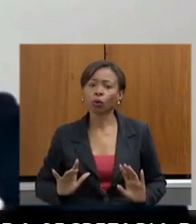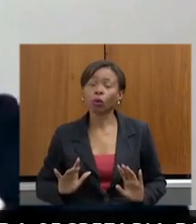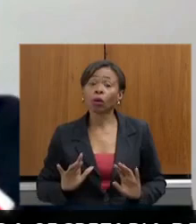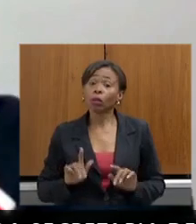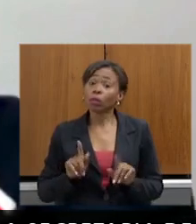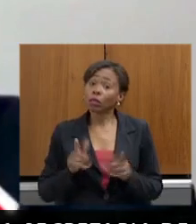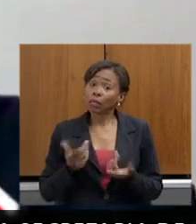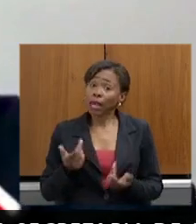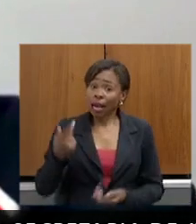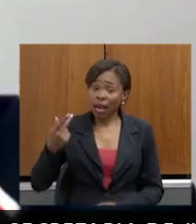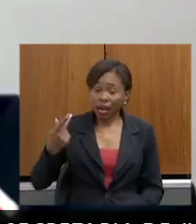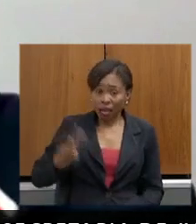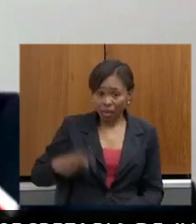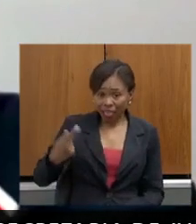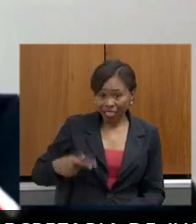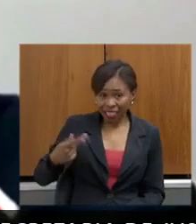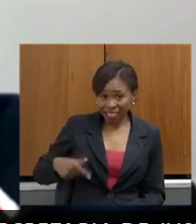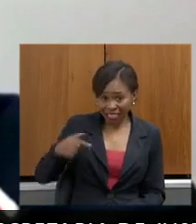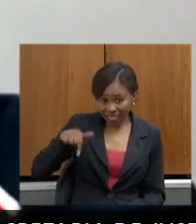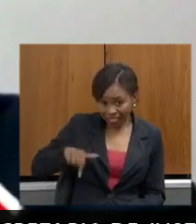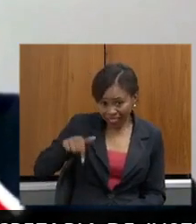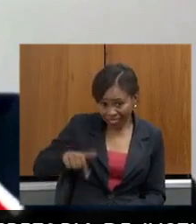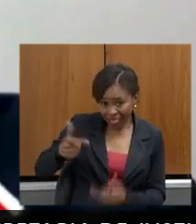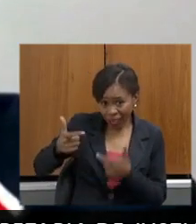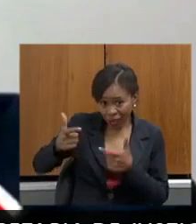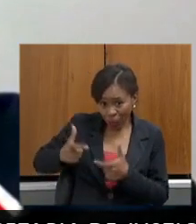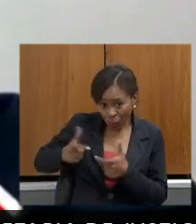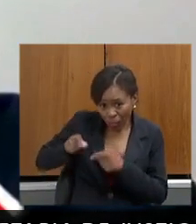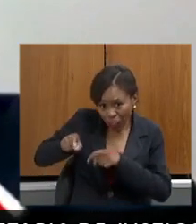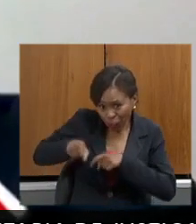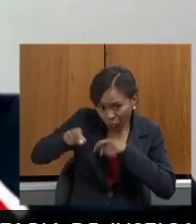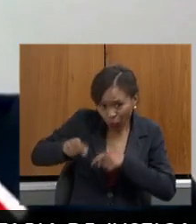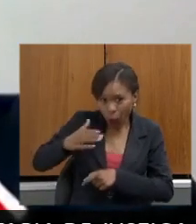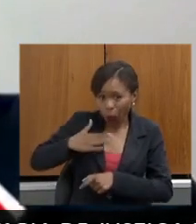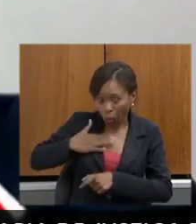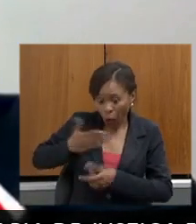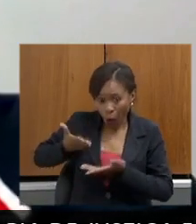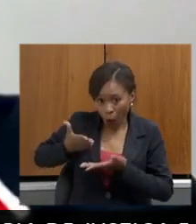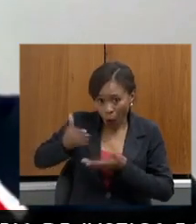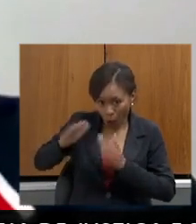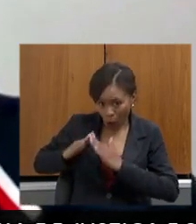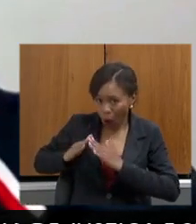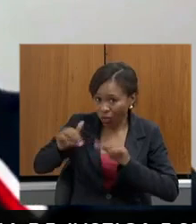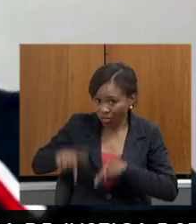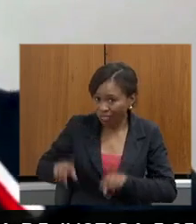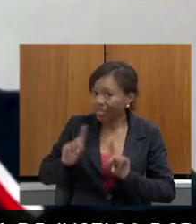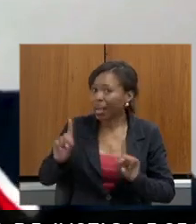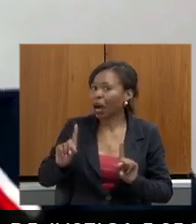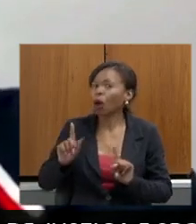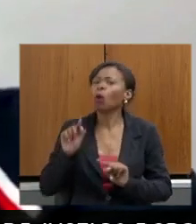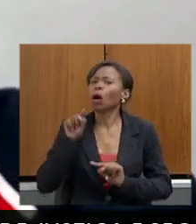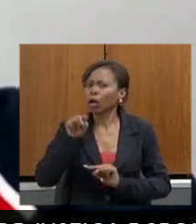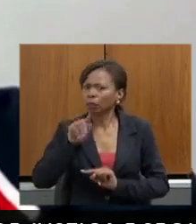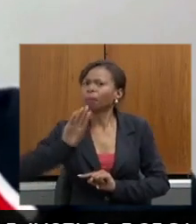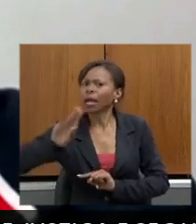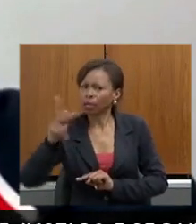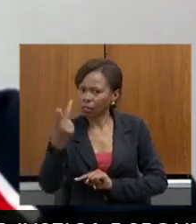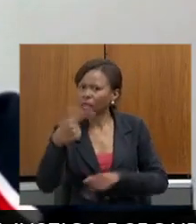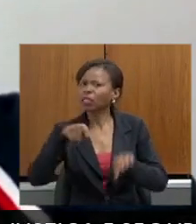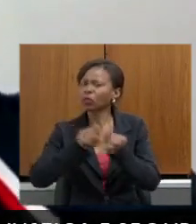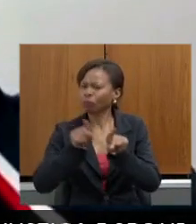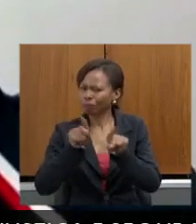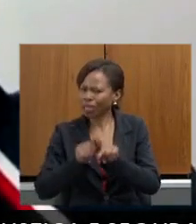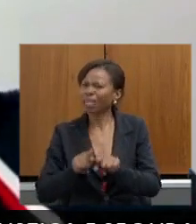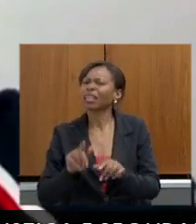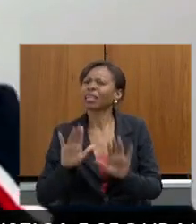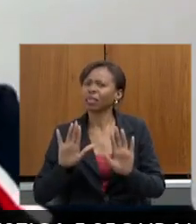só aqui no meu na minha com roça aqui também o interior da peça com O que tem em Belo Horizonte todas as